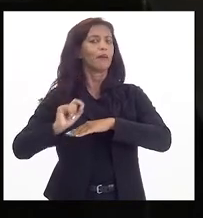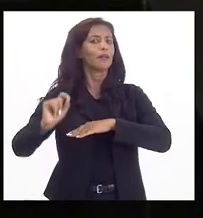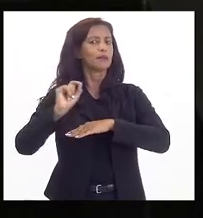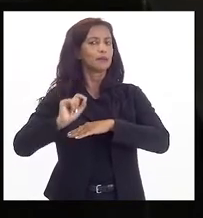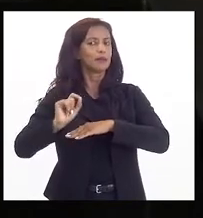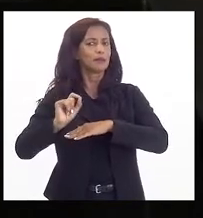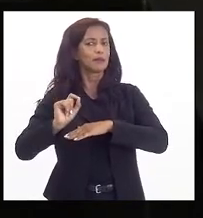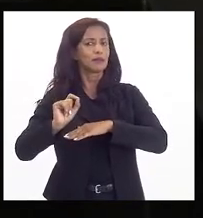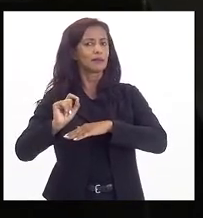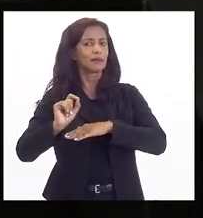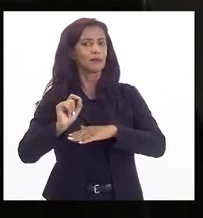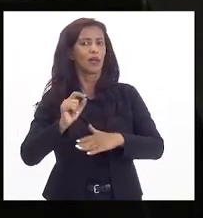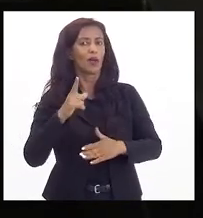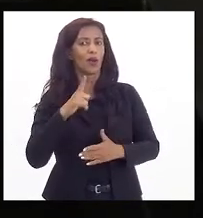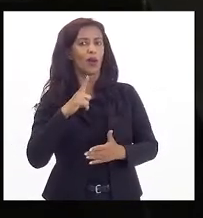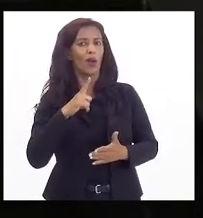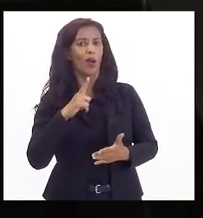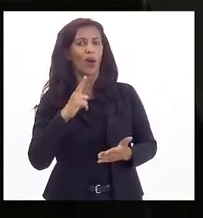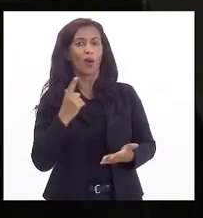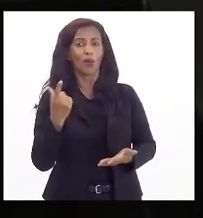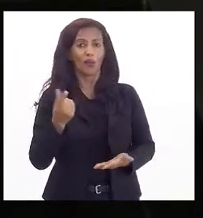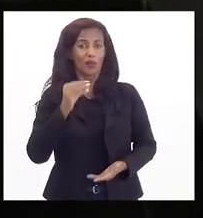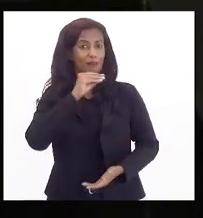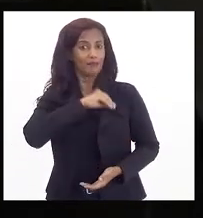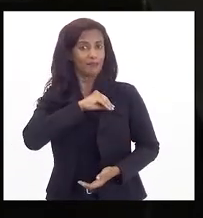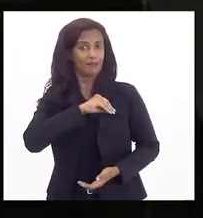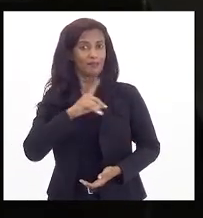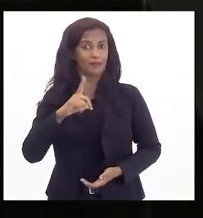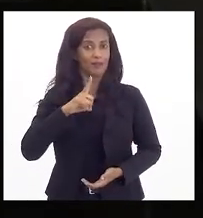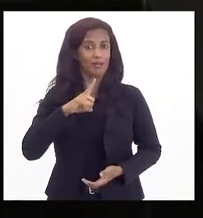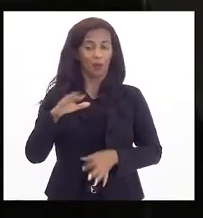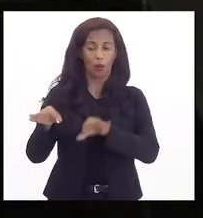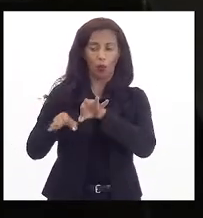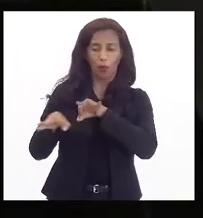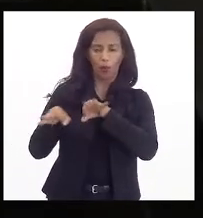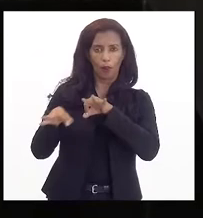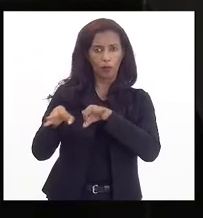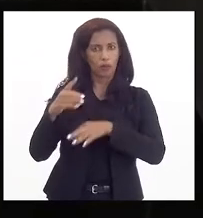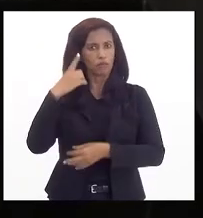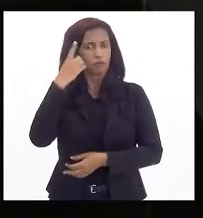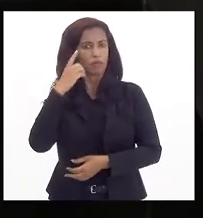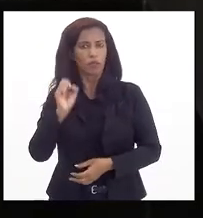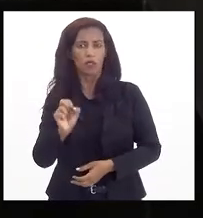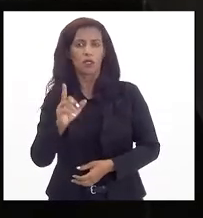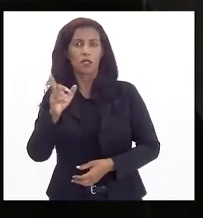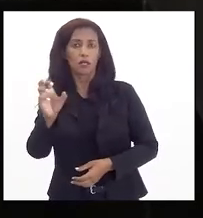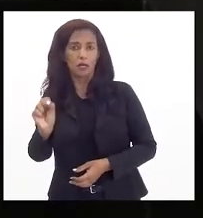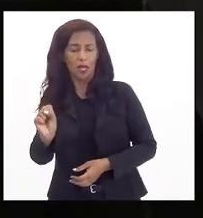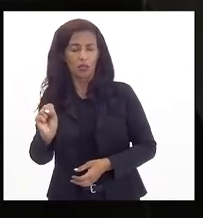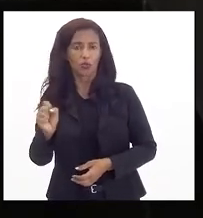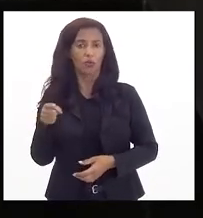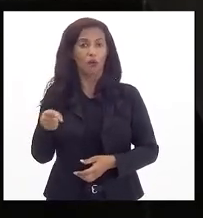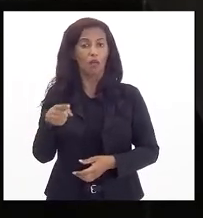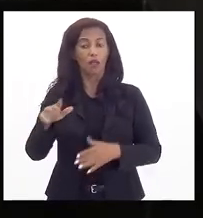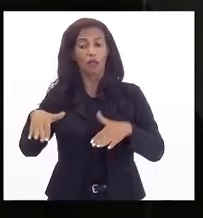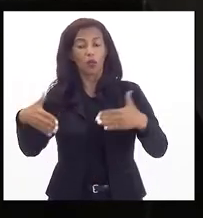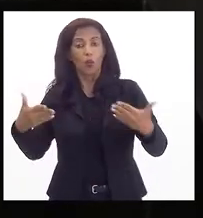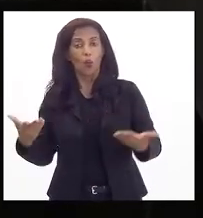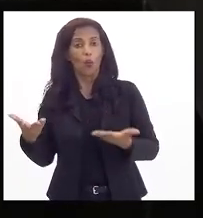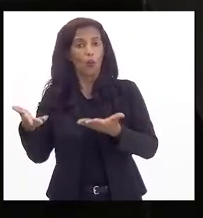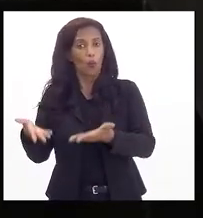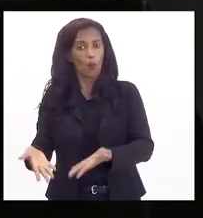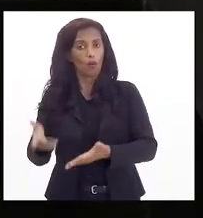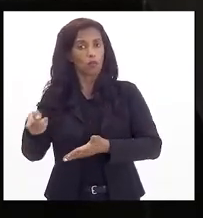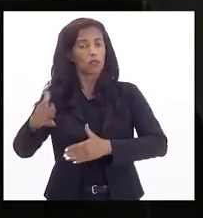corresponde à gratificação que percebem. Então, o projeto do deputado Sérgio Fernandes é para que, enquanto